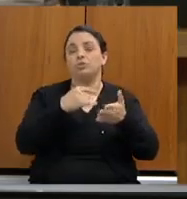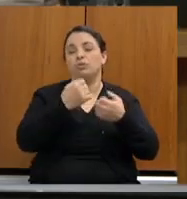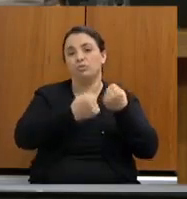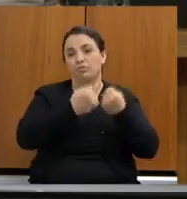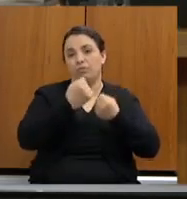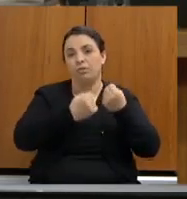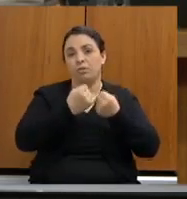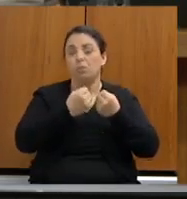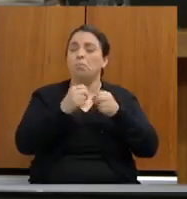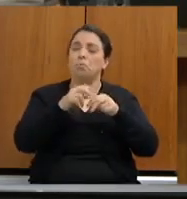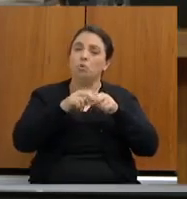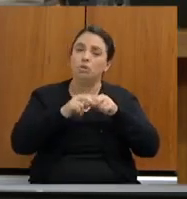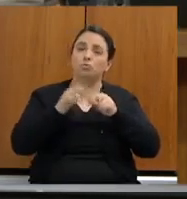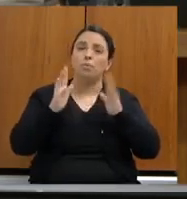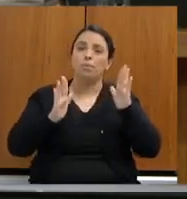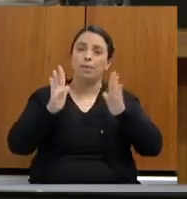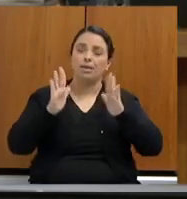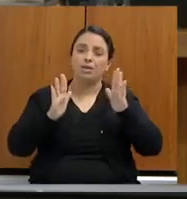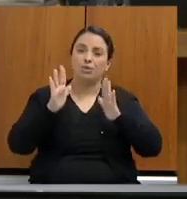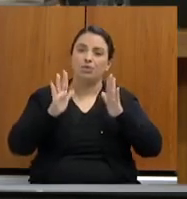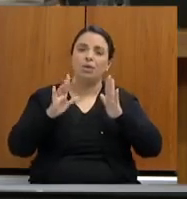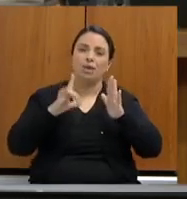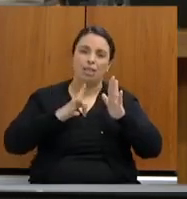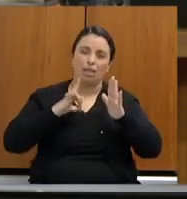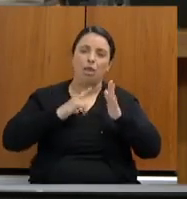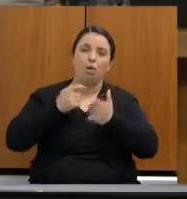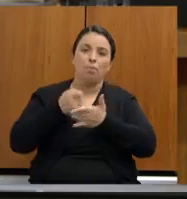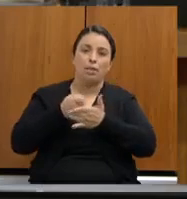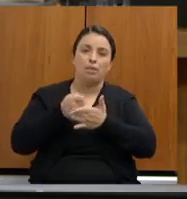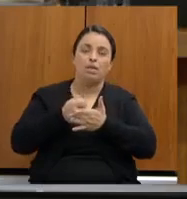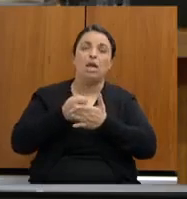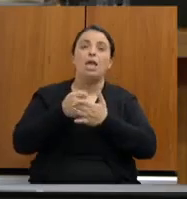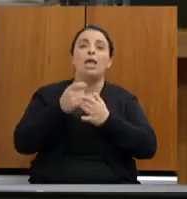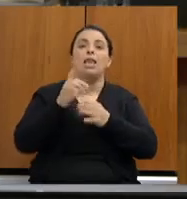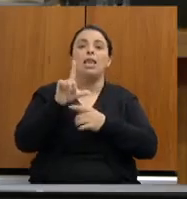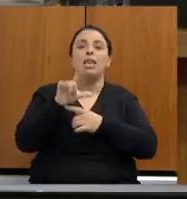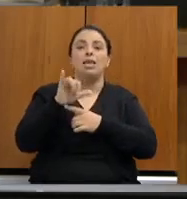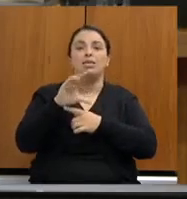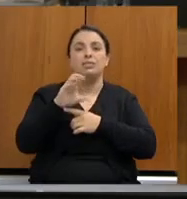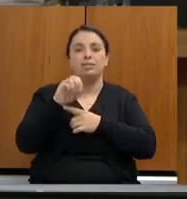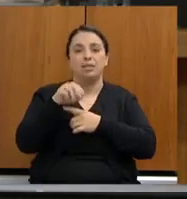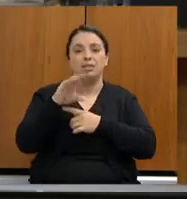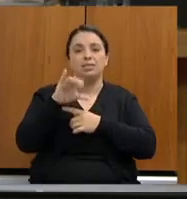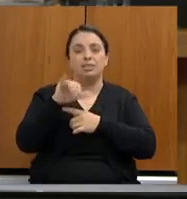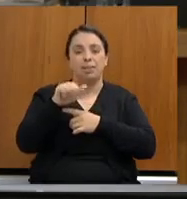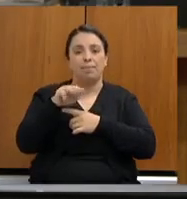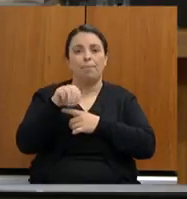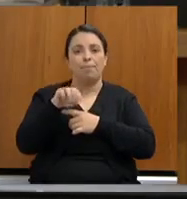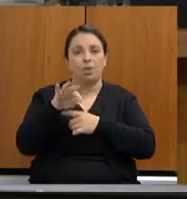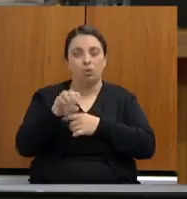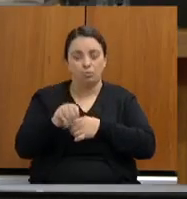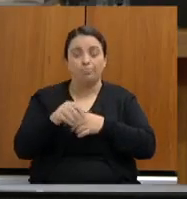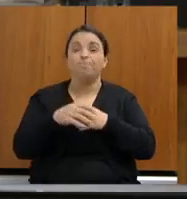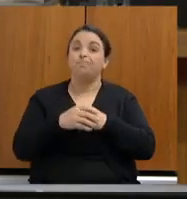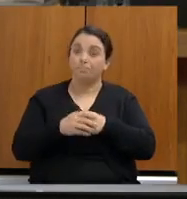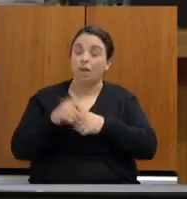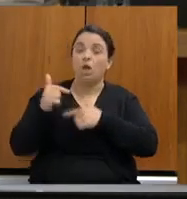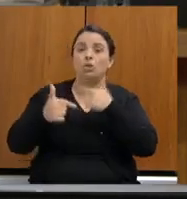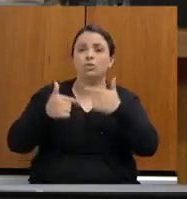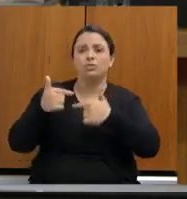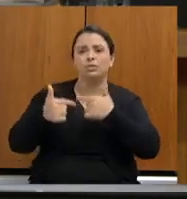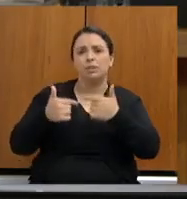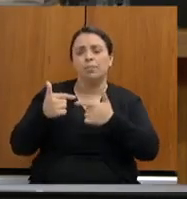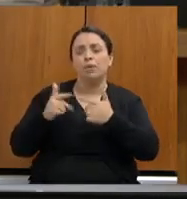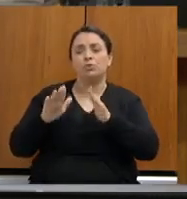do licenciamento o atendimento aos policiais civis EA familiares pode passar por gentileza nós notamos